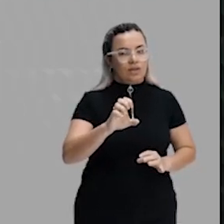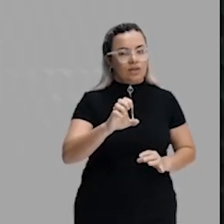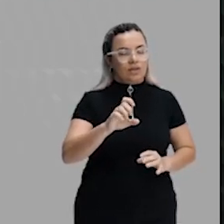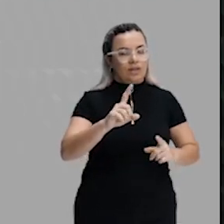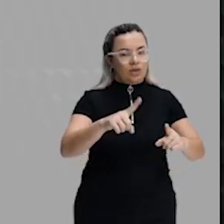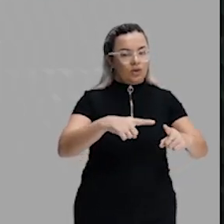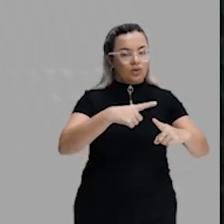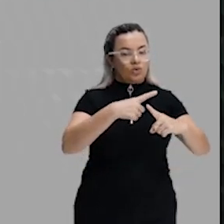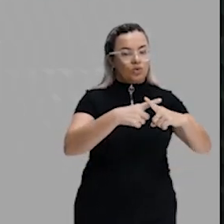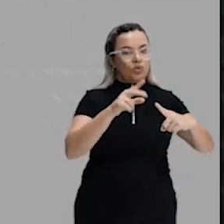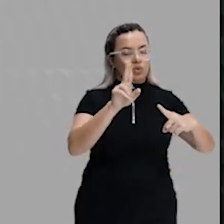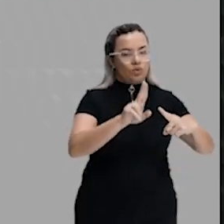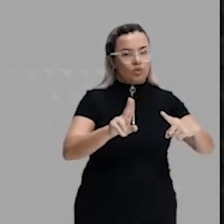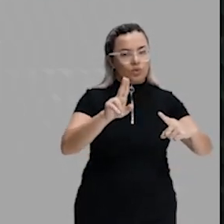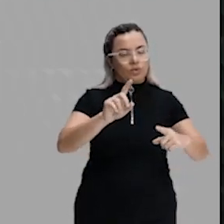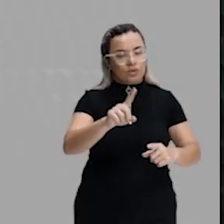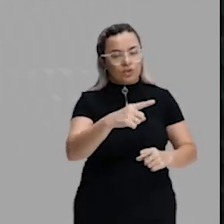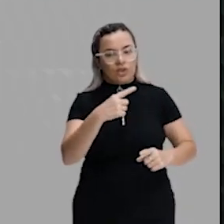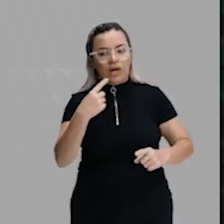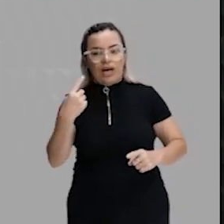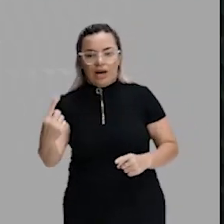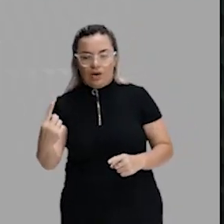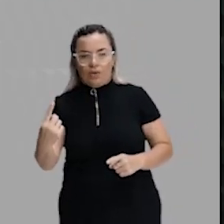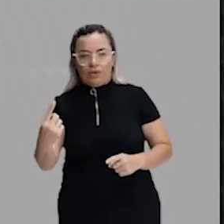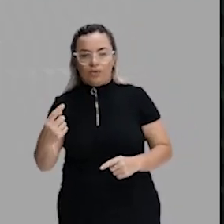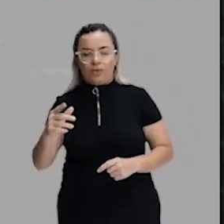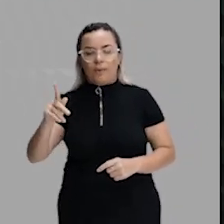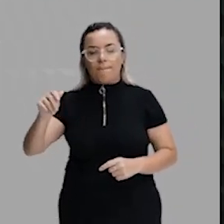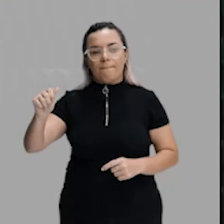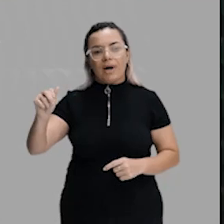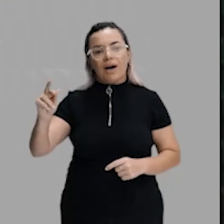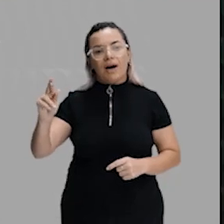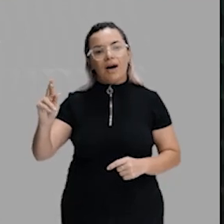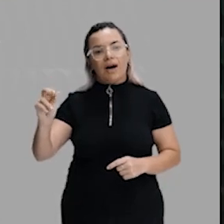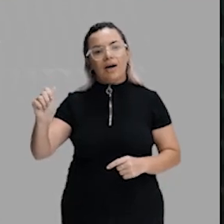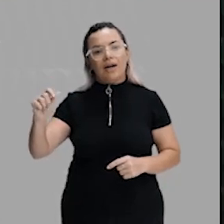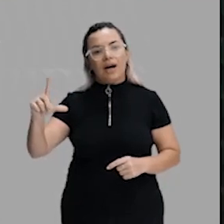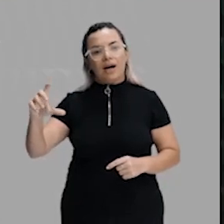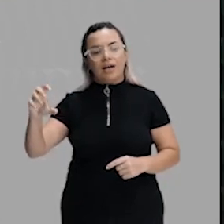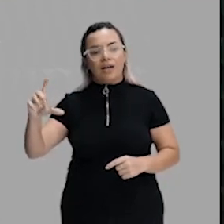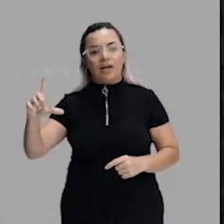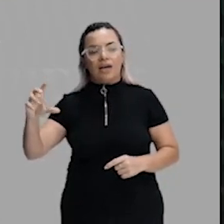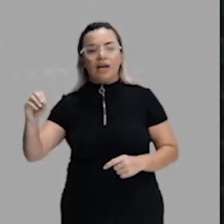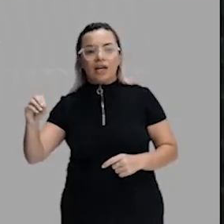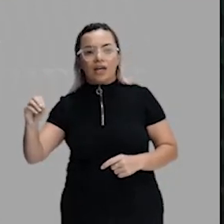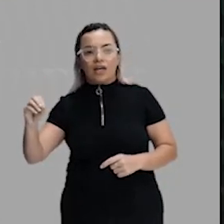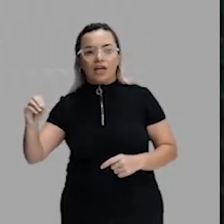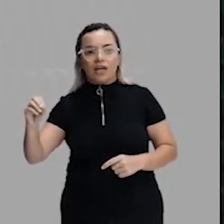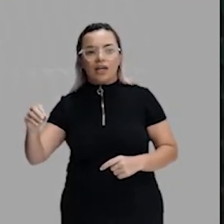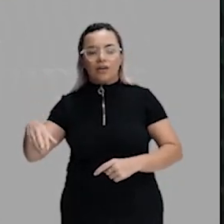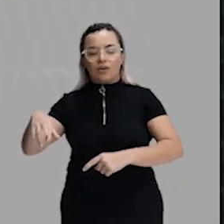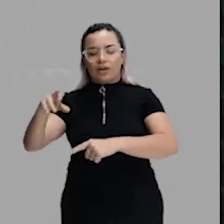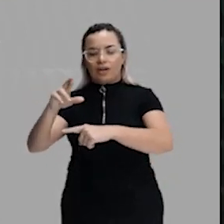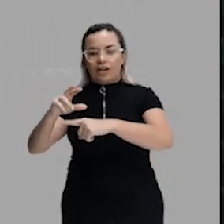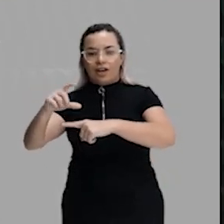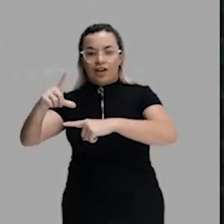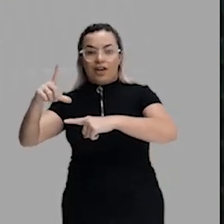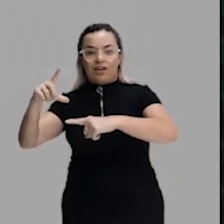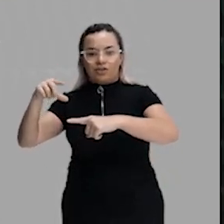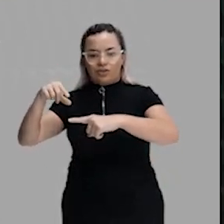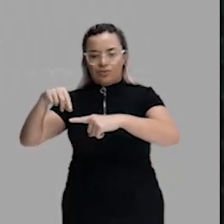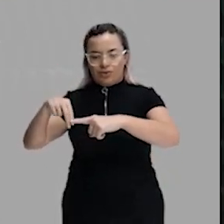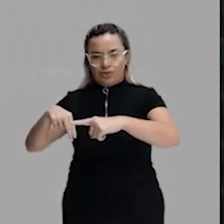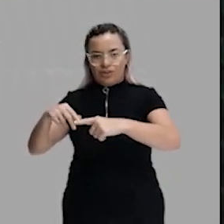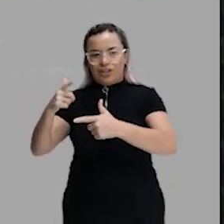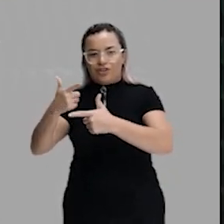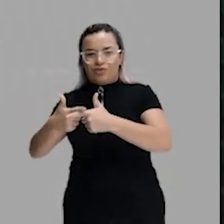vai ser a divisão de R sobre N. Isso para resistores iguais. Nós temos o segundo caso especial, que é